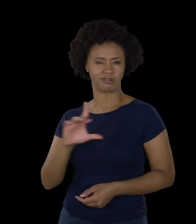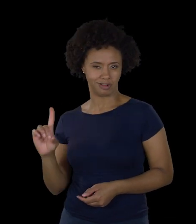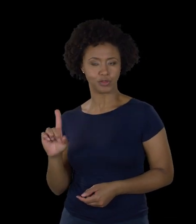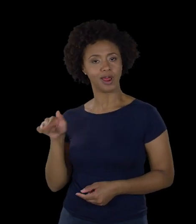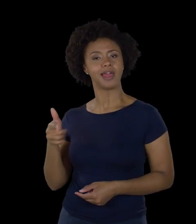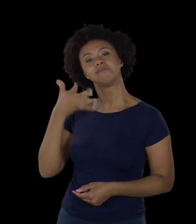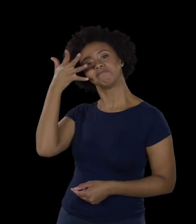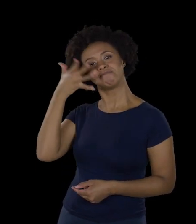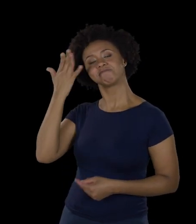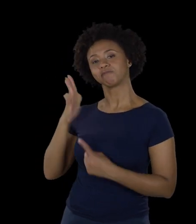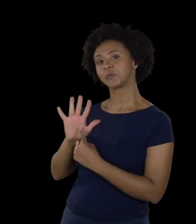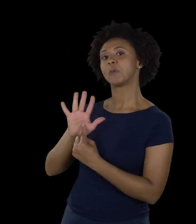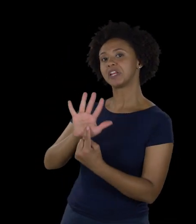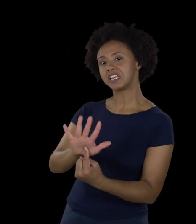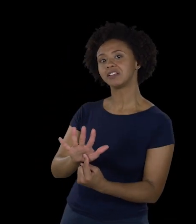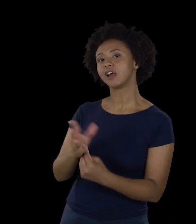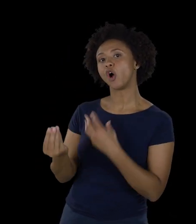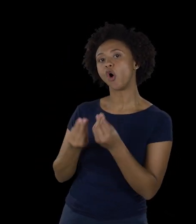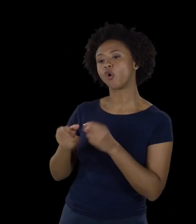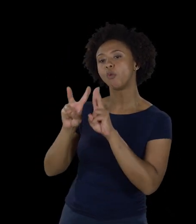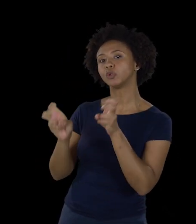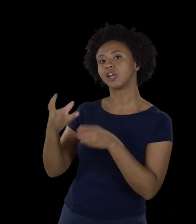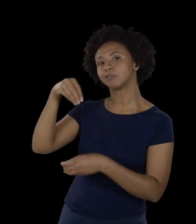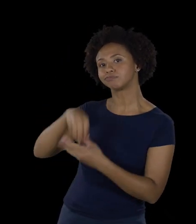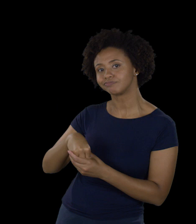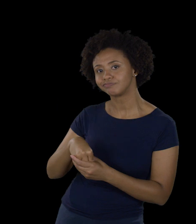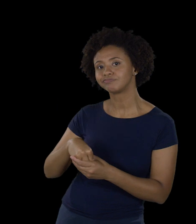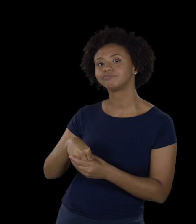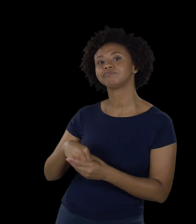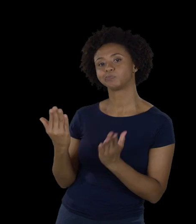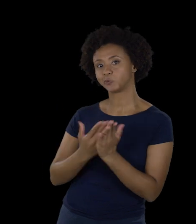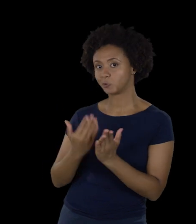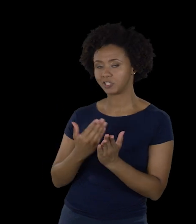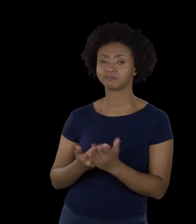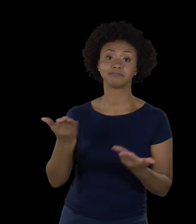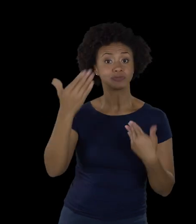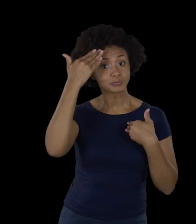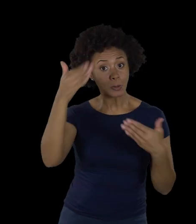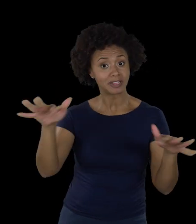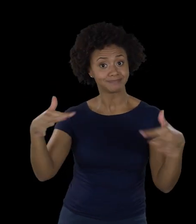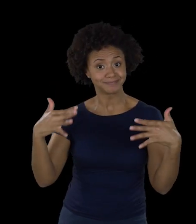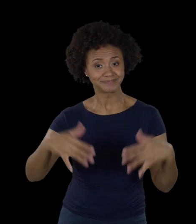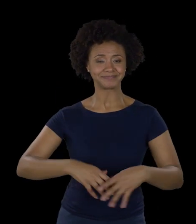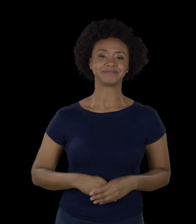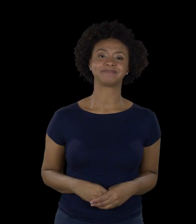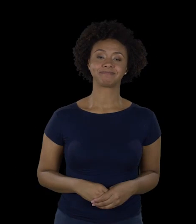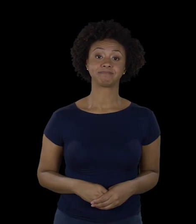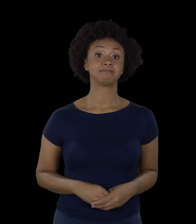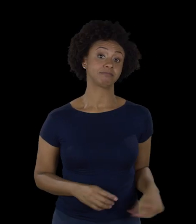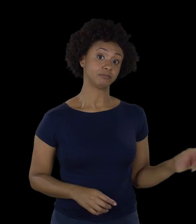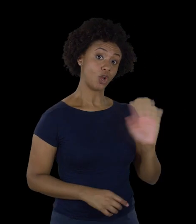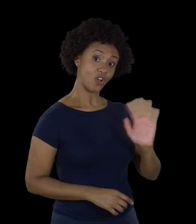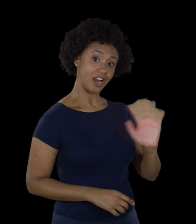que vai fazer uma apresentação sobre o conteúdo editorial da publicação. Muito obrigado a todos.